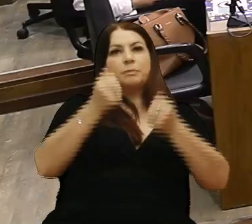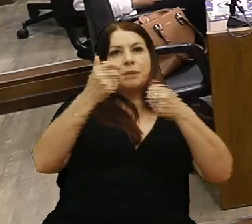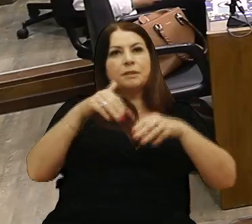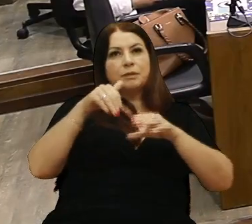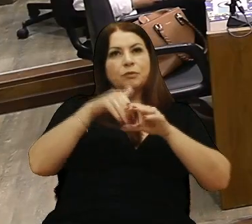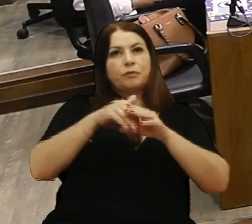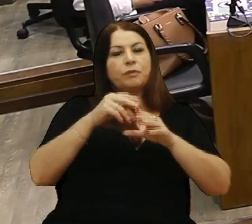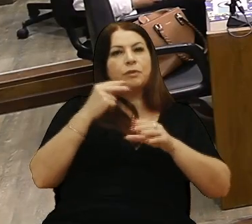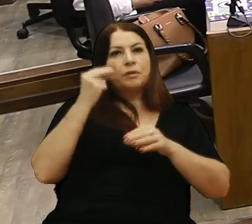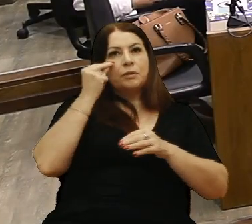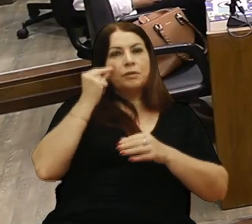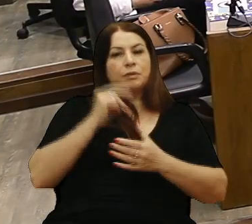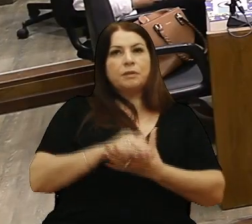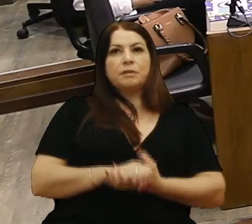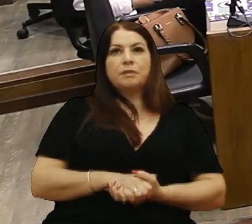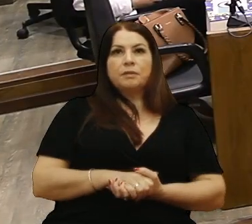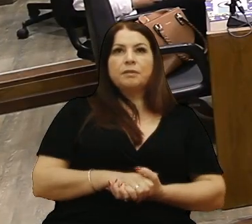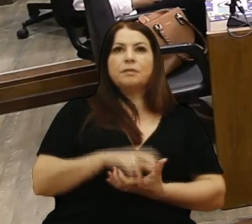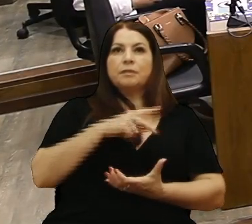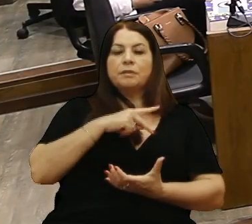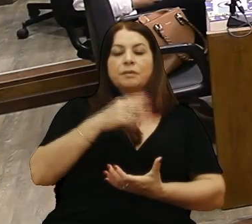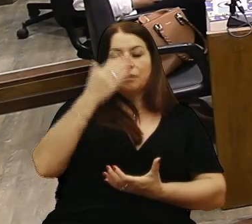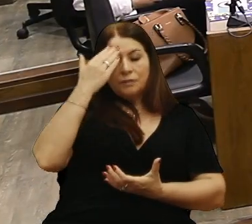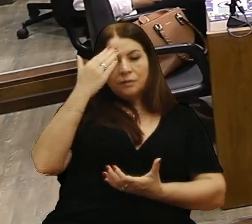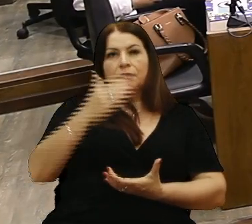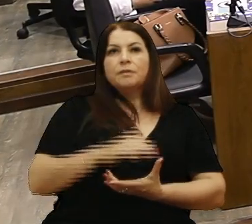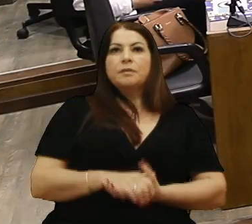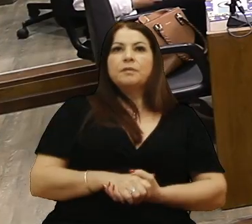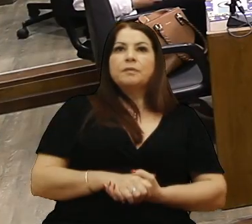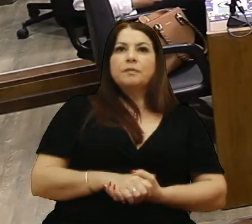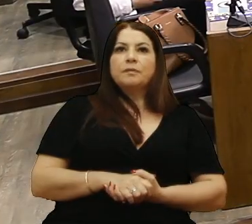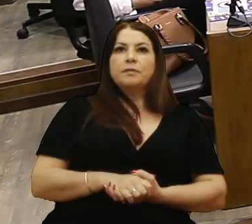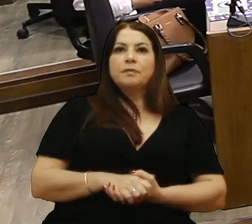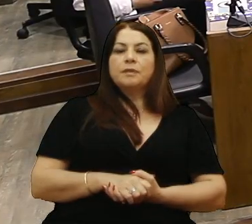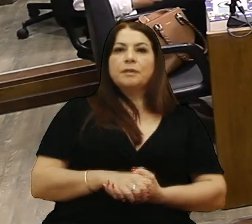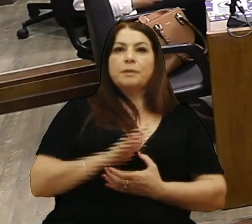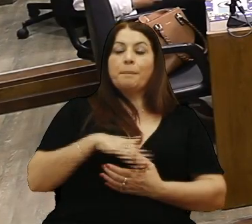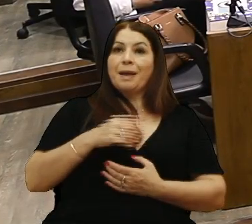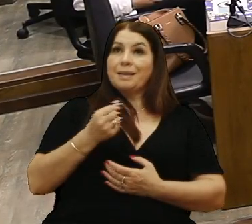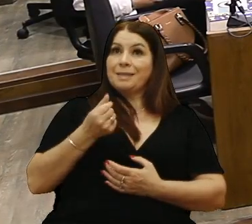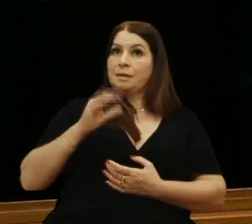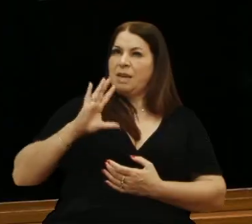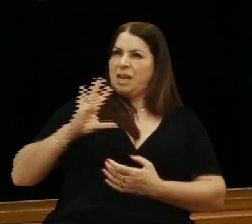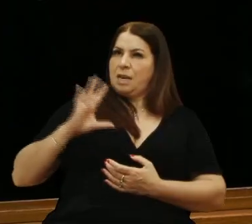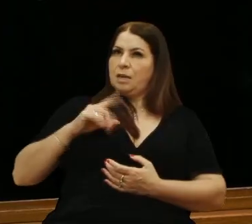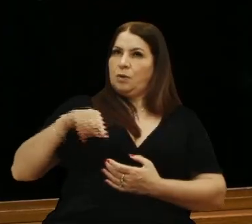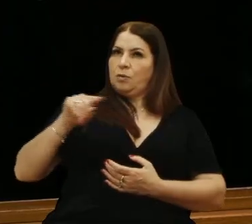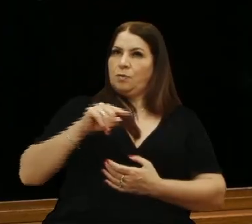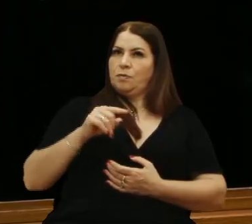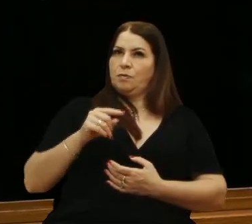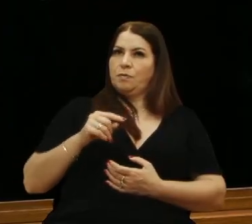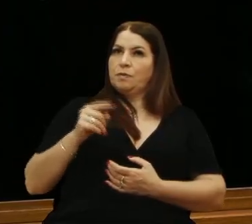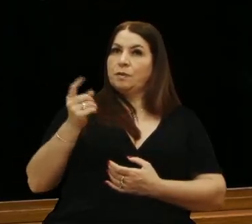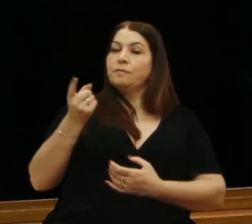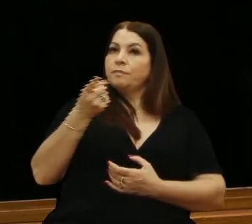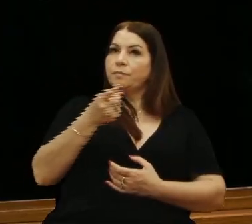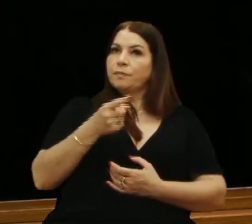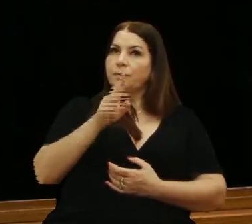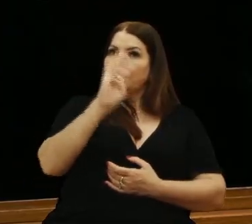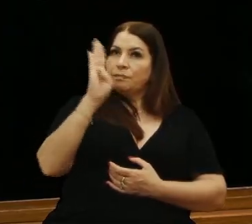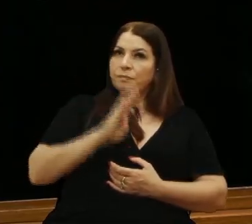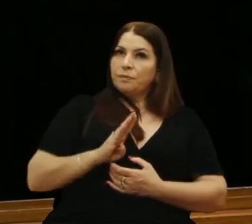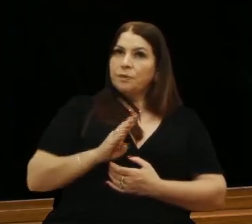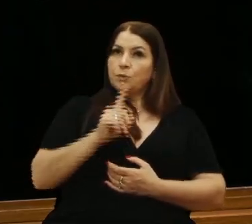voto, o vereador Cláudio Libardi. Presidente, muito obrigado. Os mais ricos, presidente, vamos voltar a esse tema aqui, os ricos do Brasil,